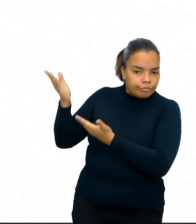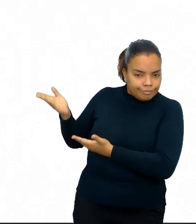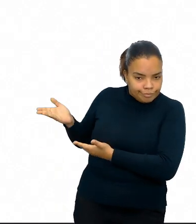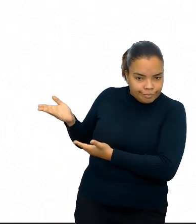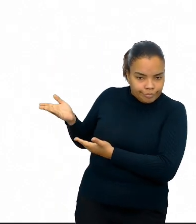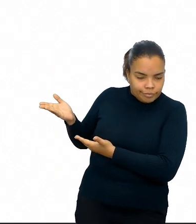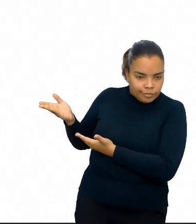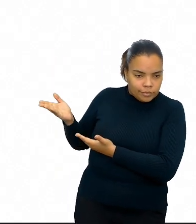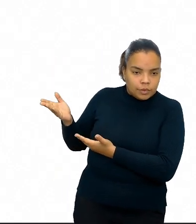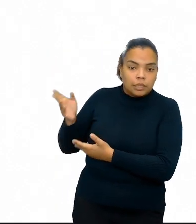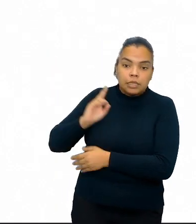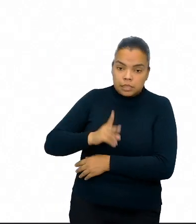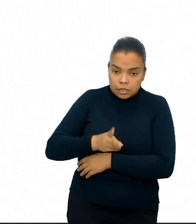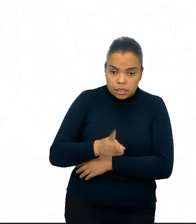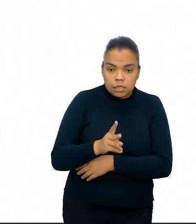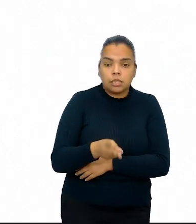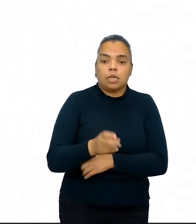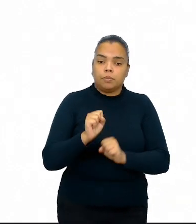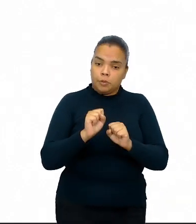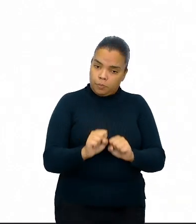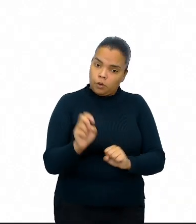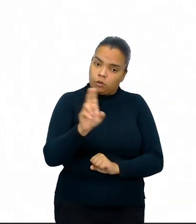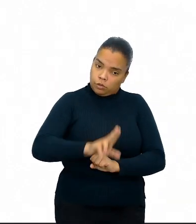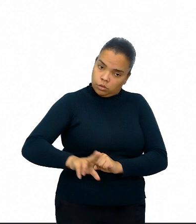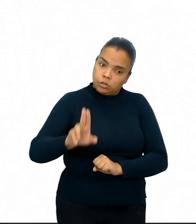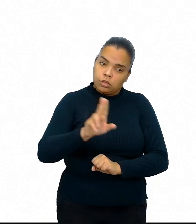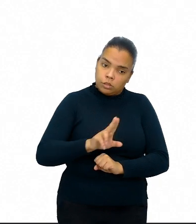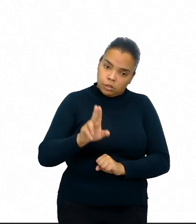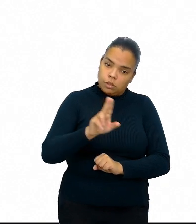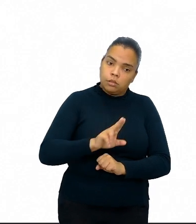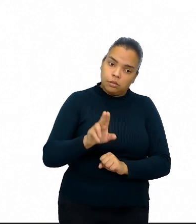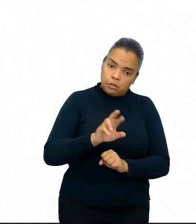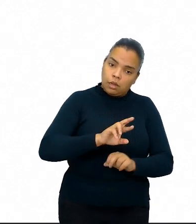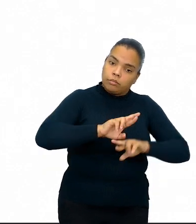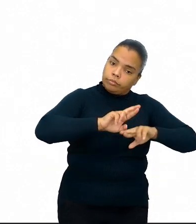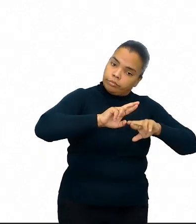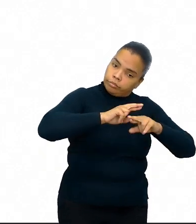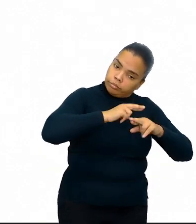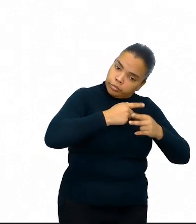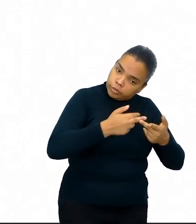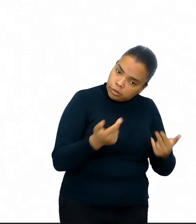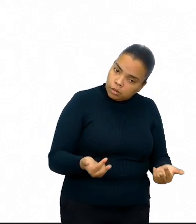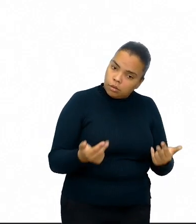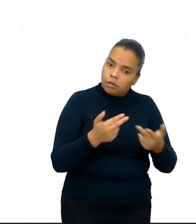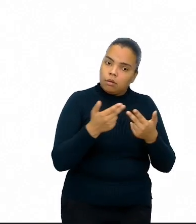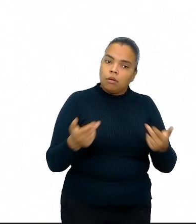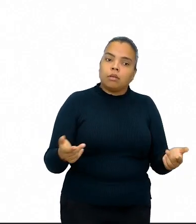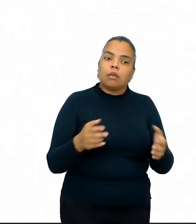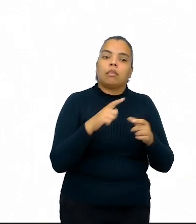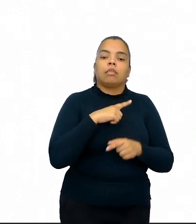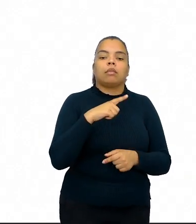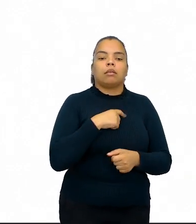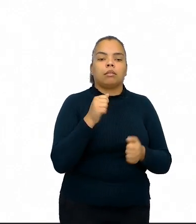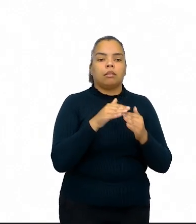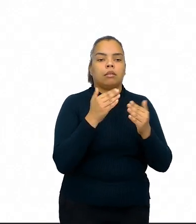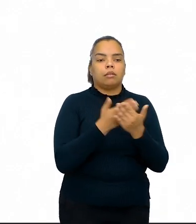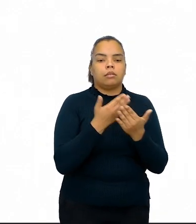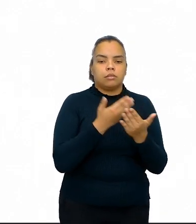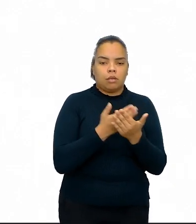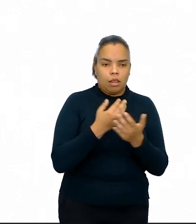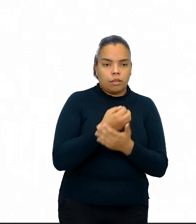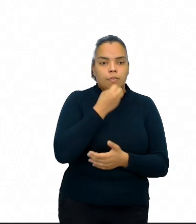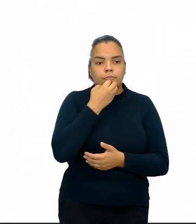possível utilizarmos os materiais que nós temos disponíveis em nossa escola. Tudo bem? Bom, então